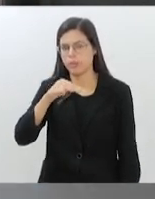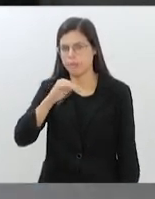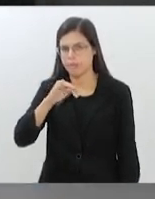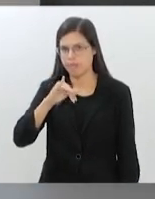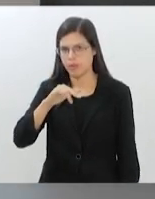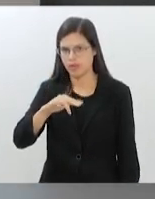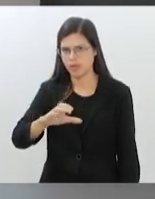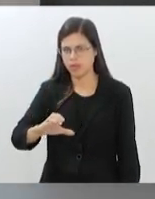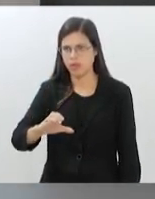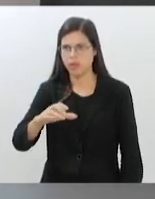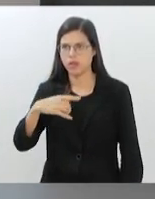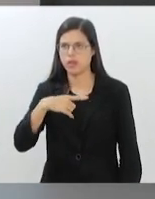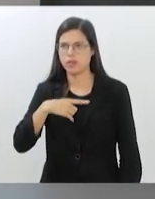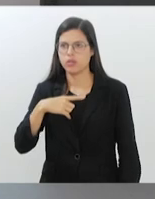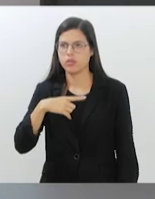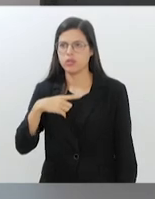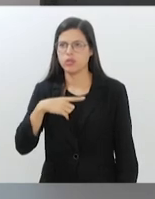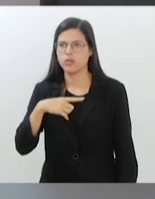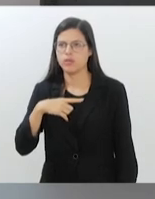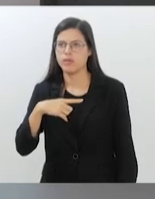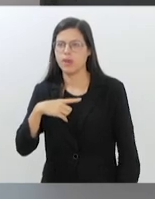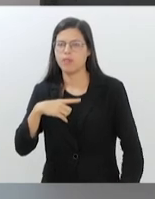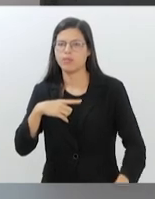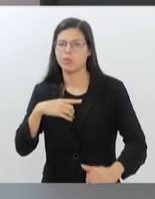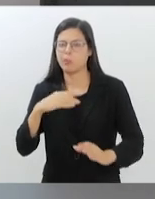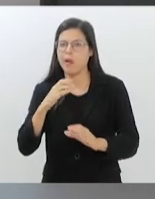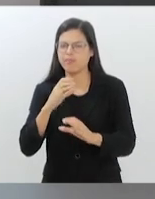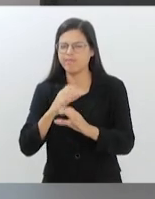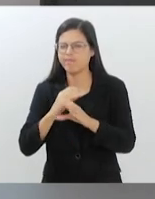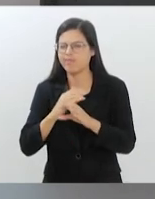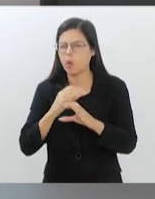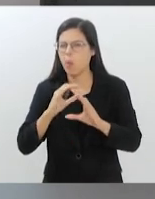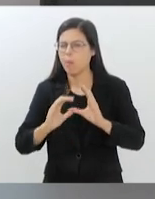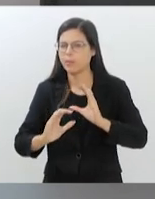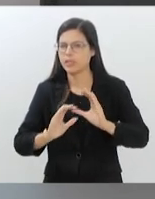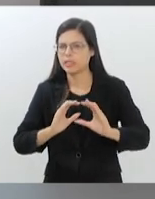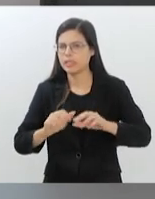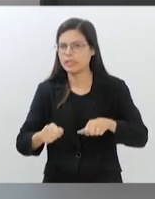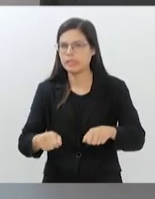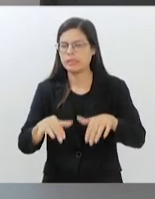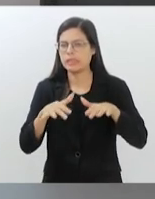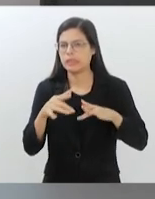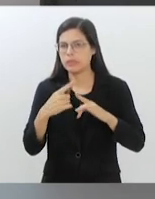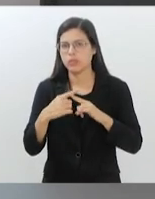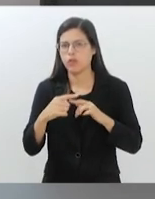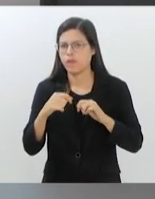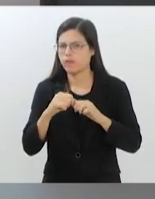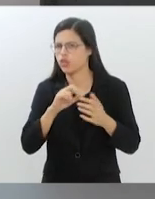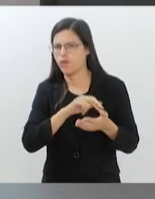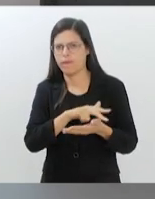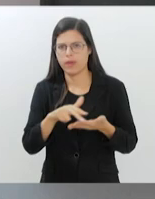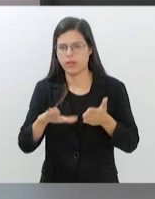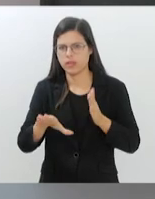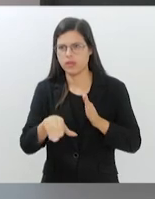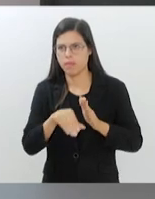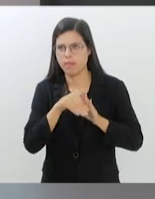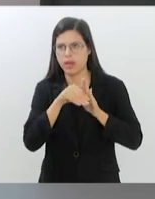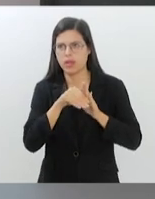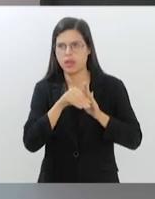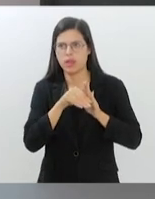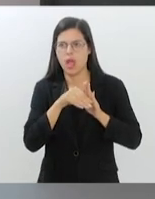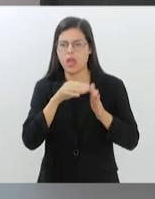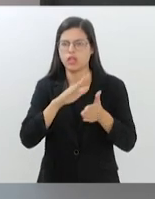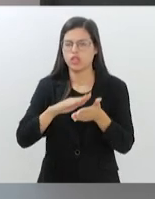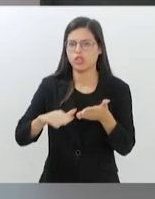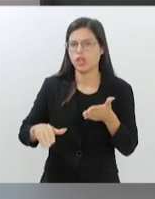um Break de comunicação em plenário que eu fiz uma série de emendas aí retirei para emendar